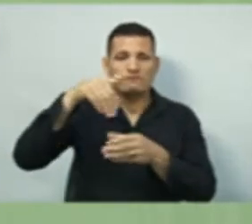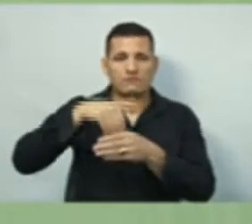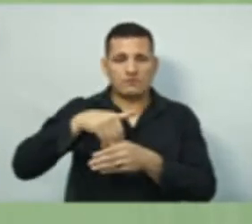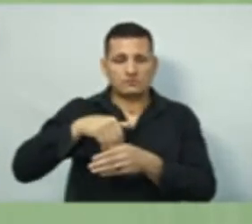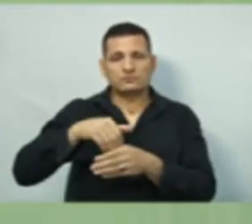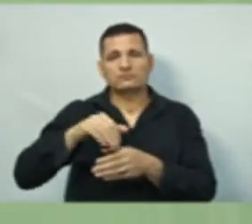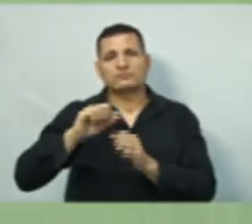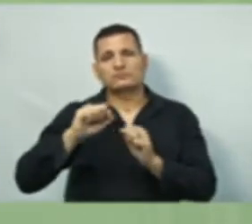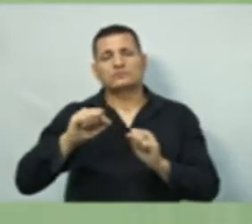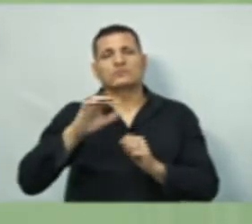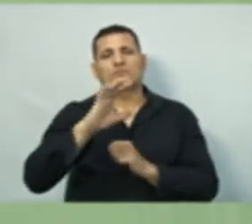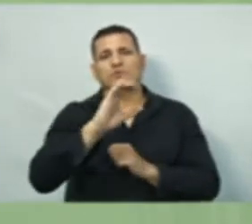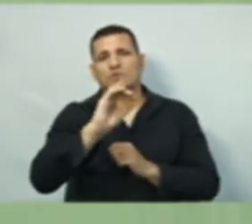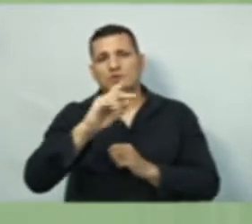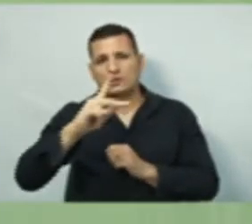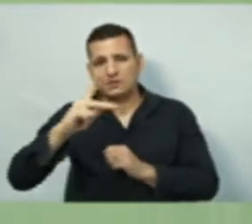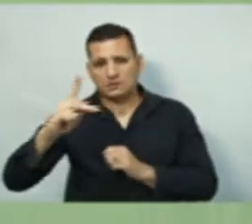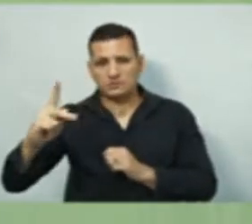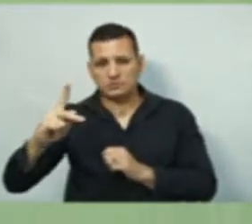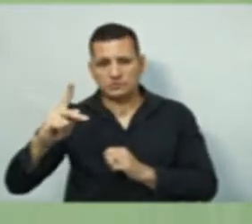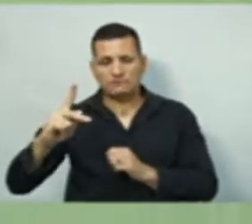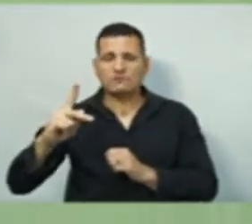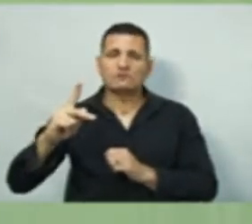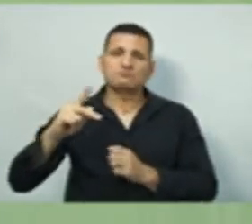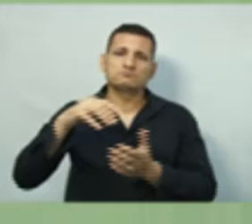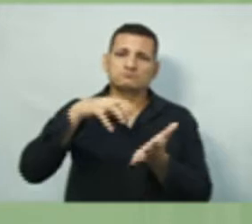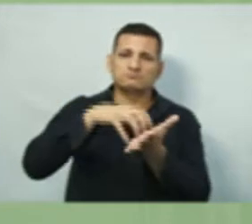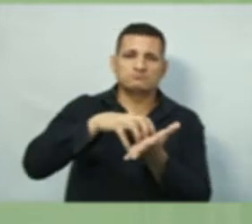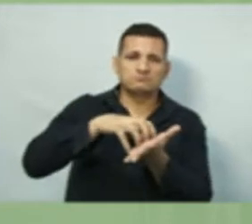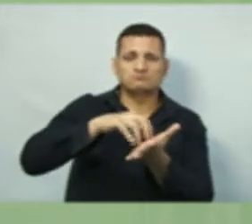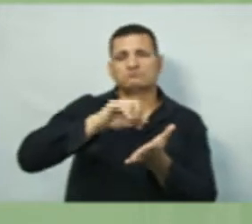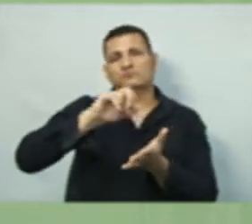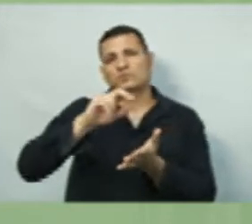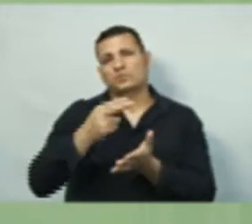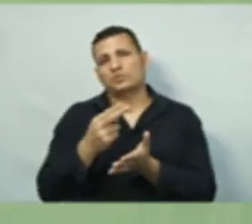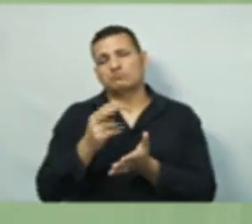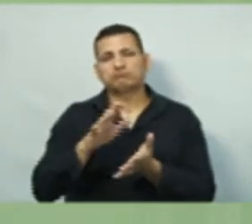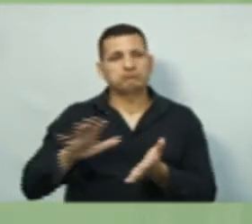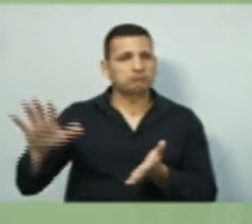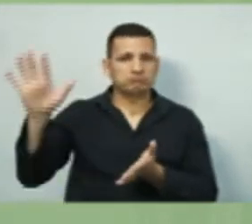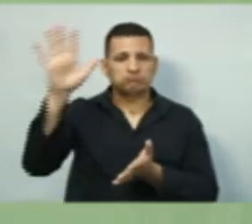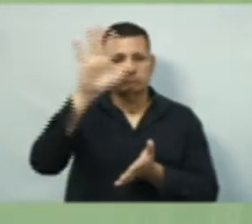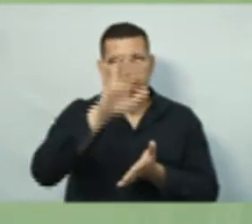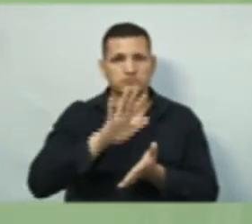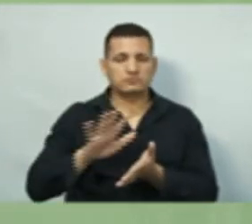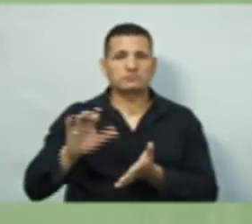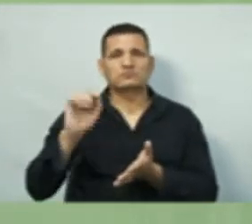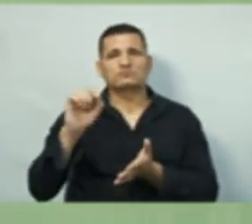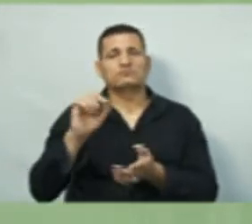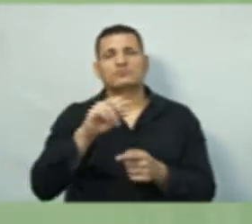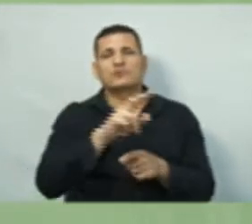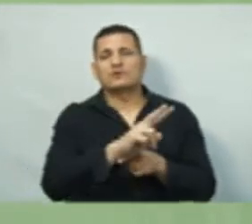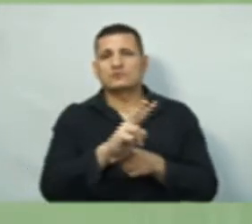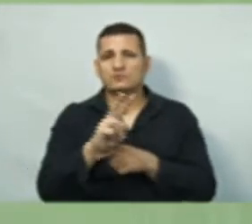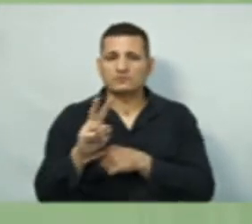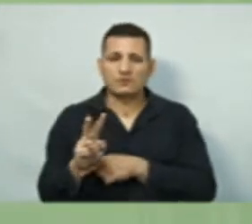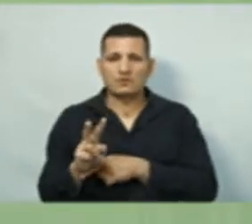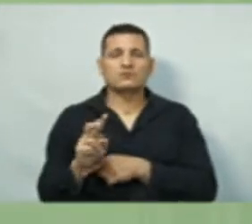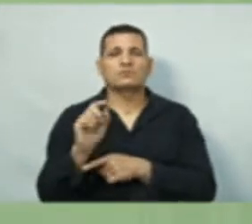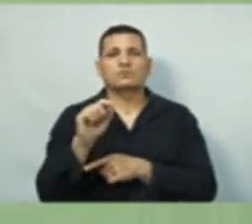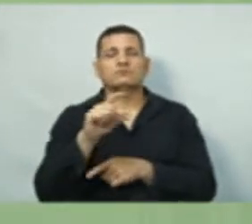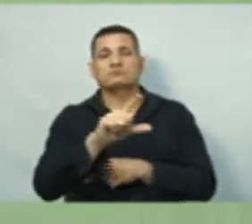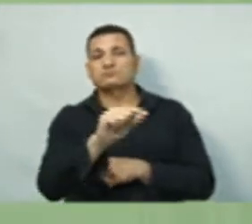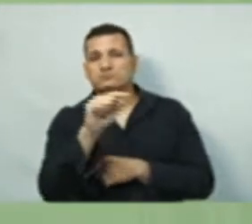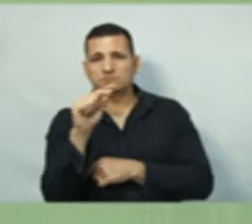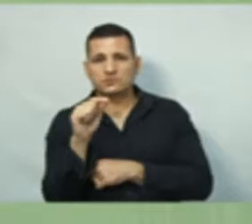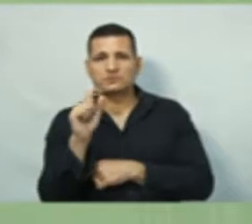centrais, federações e confederações de cooperativas, com exceção das que exerçam atividade de crédito, optar pelo critério